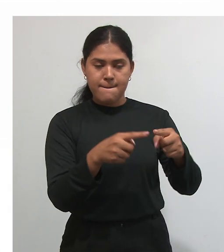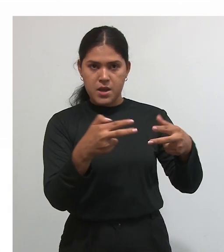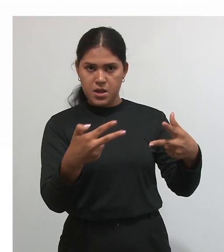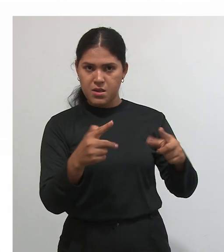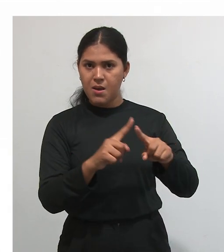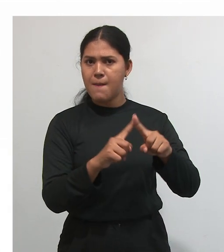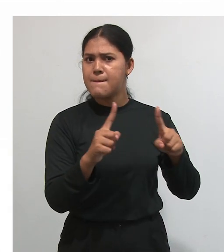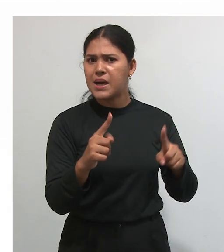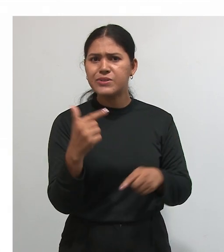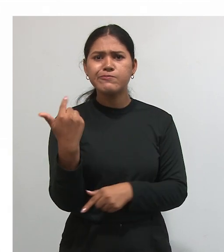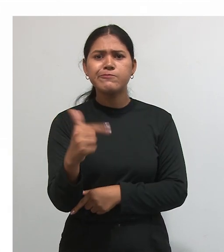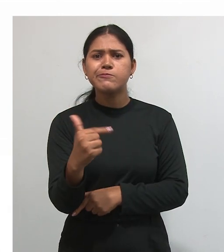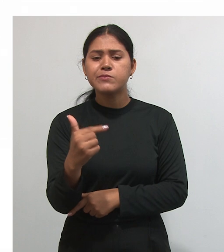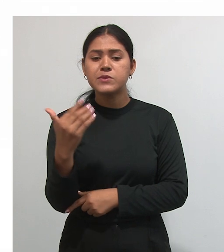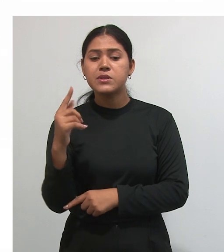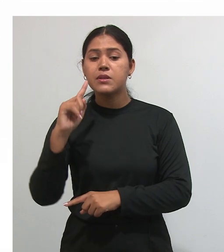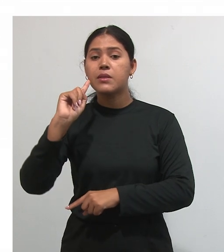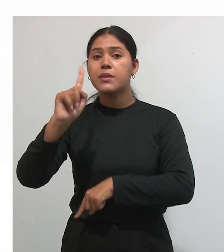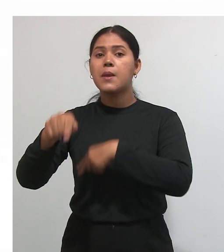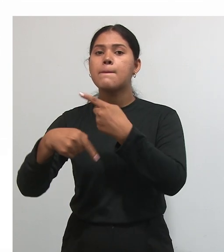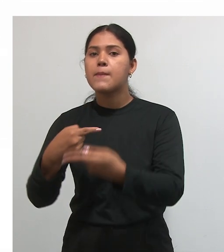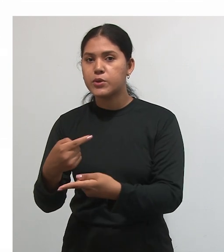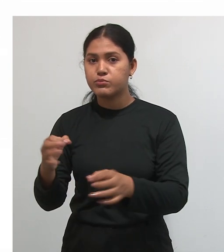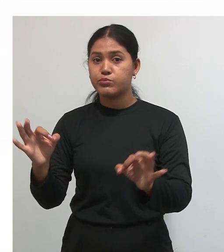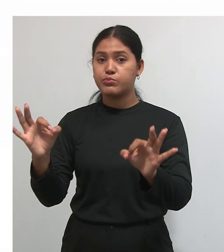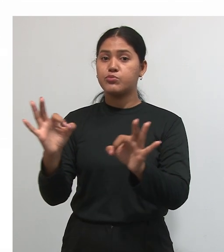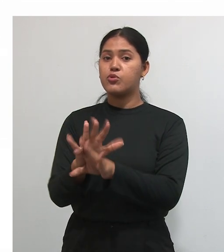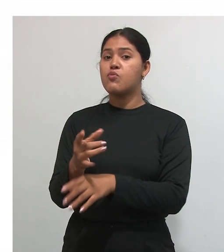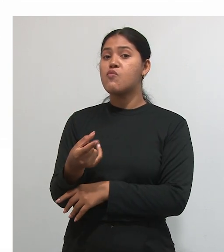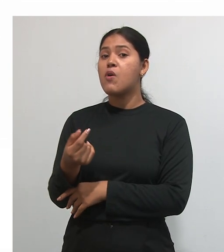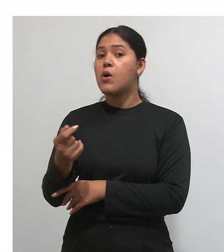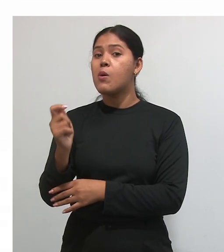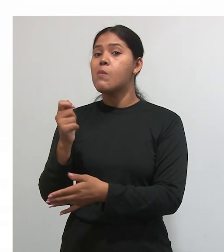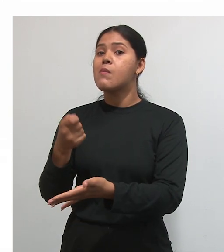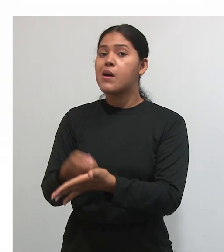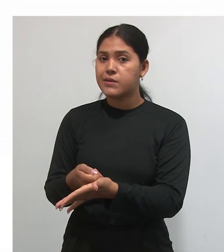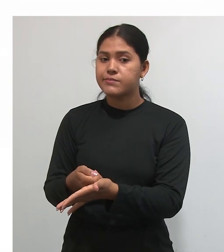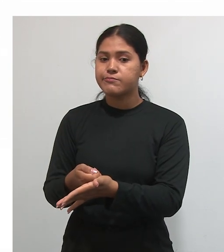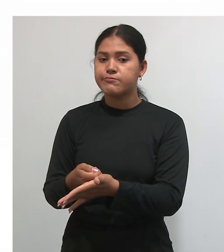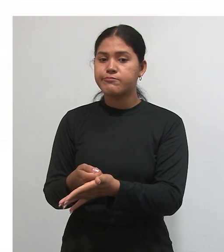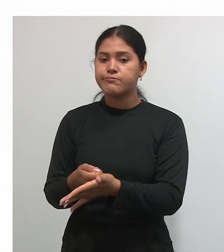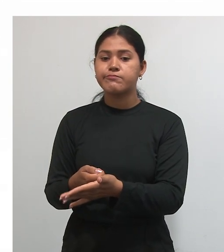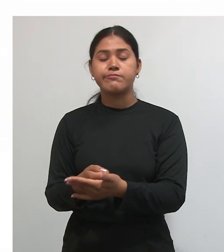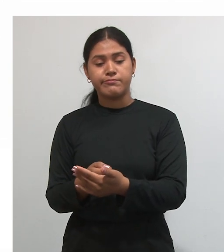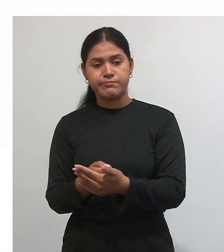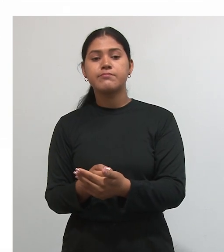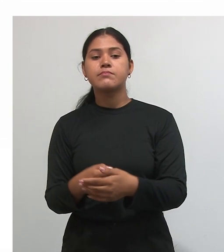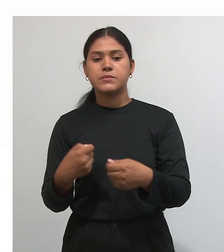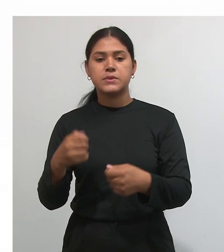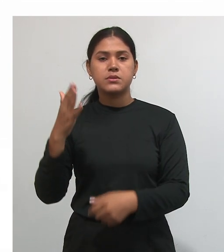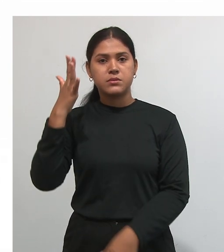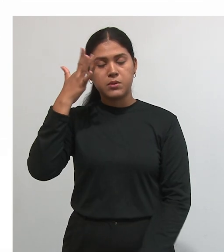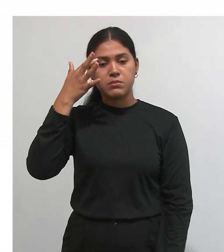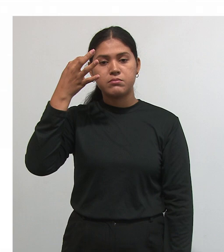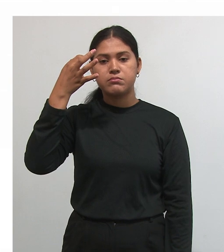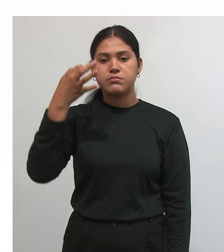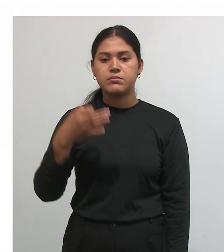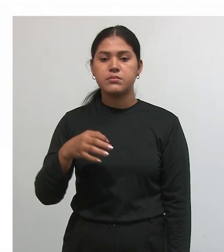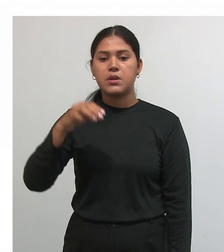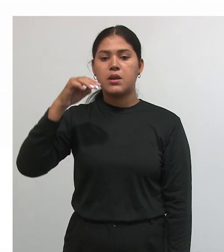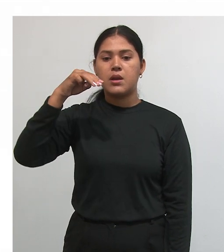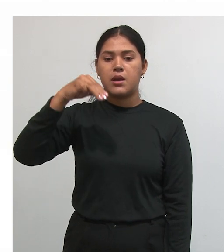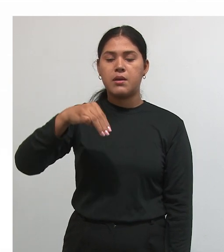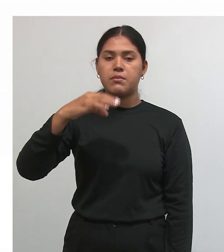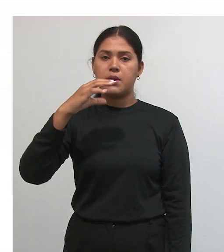não tinha dedução. Todavia, aqui, né, o MCASP e a NBCT SP07